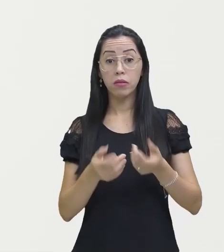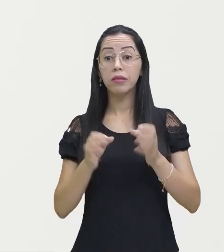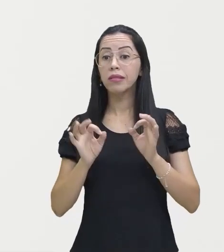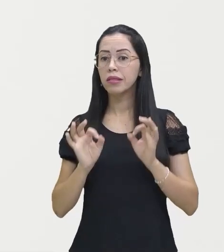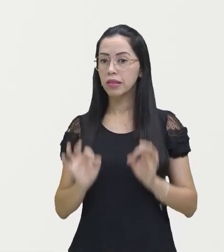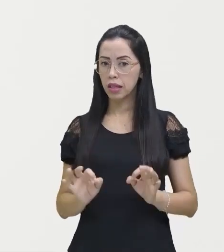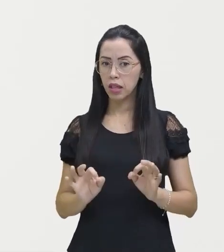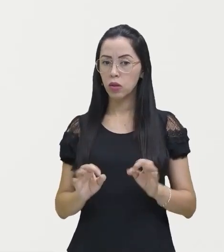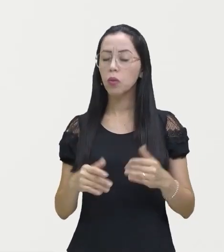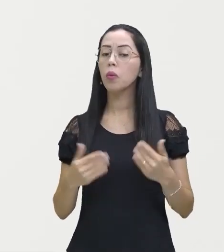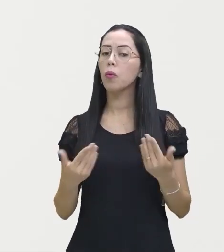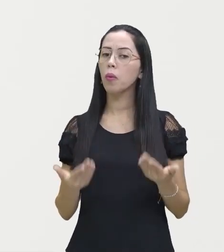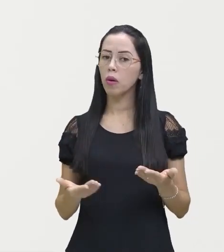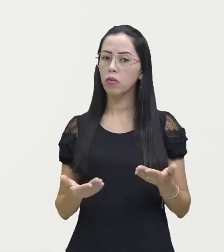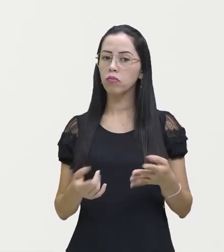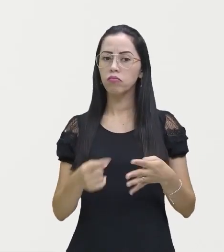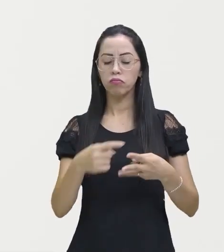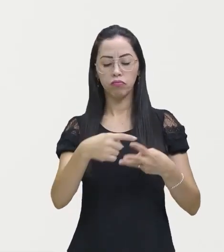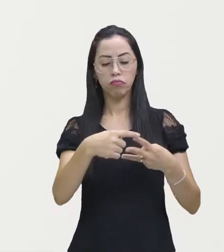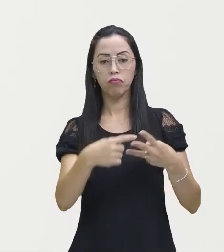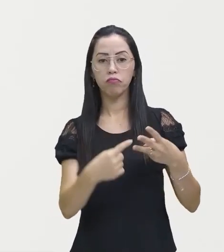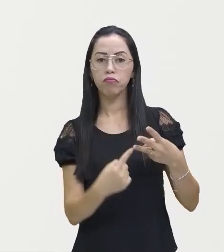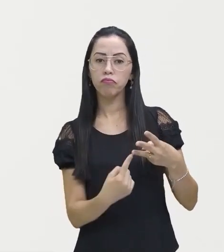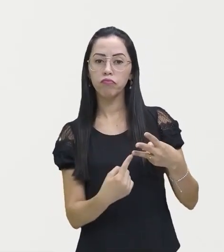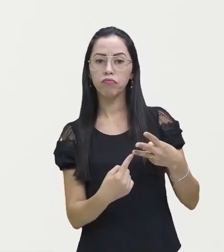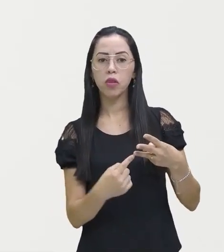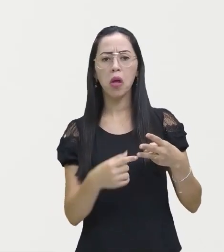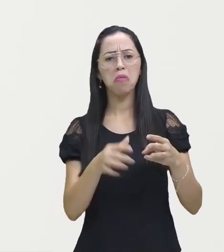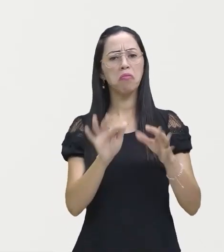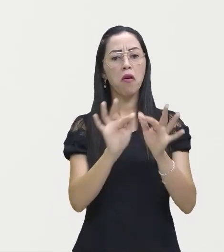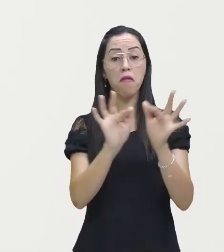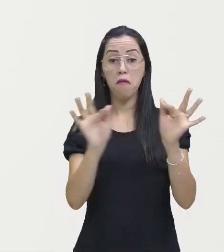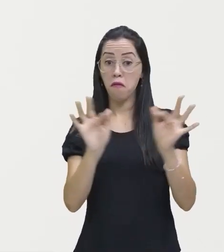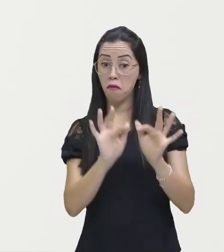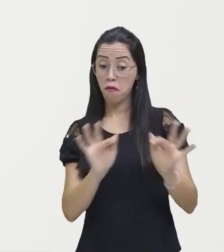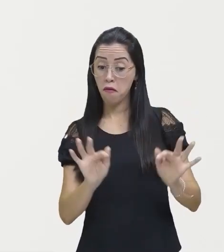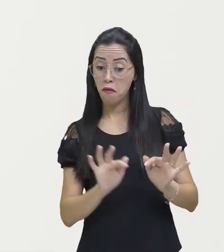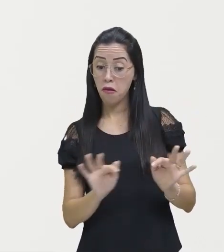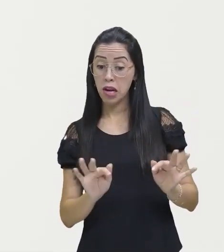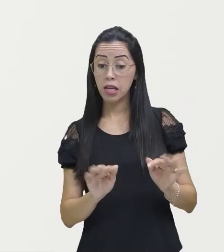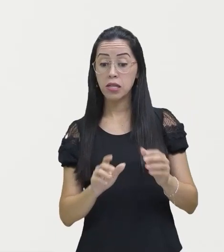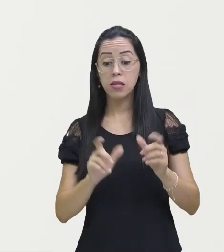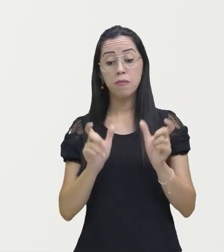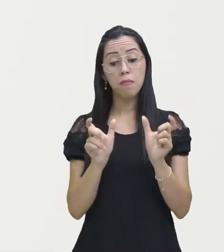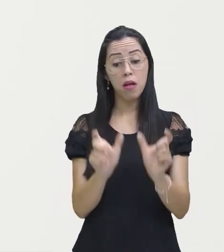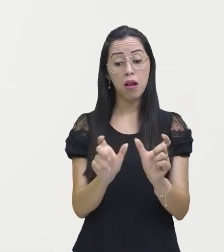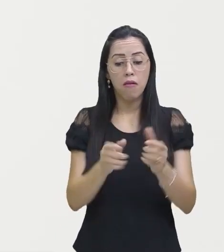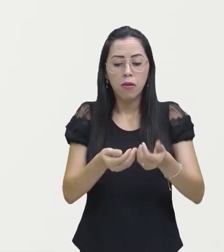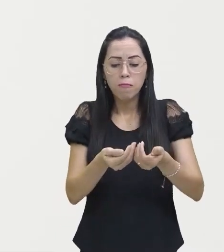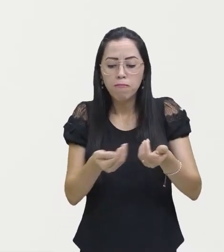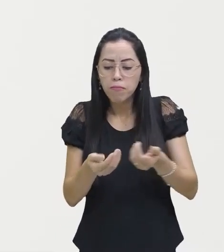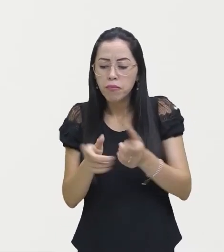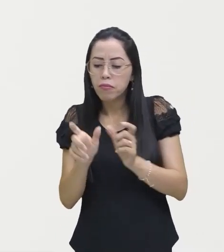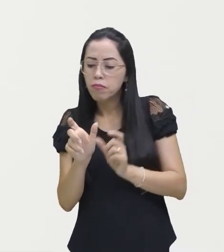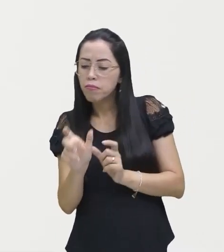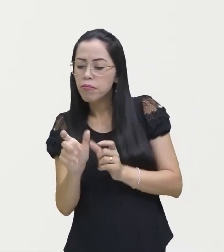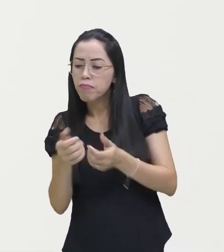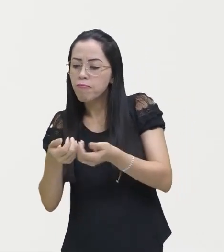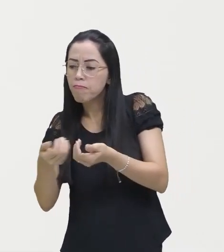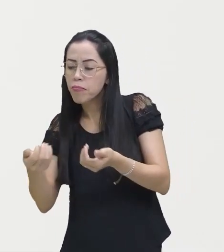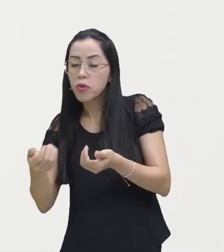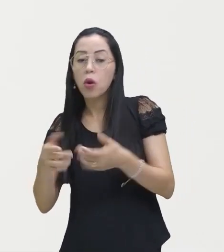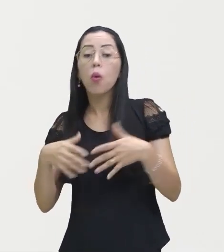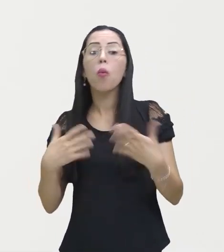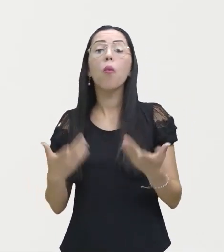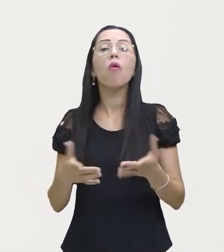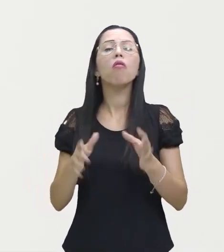corretamente? Qual dessas frases está escrita corretamente? Vivia alegre